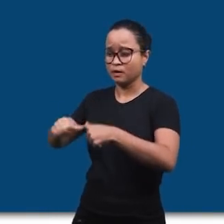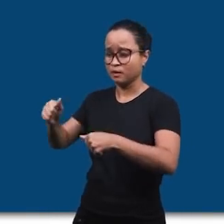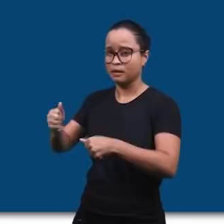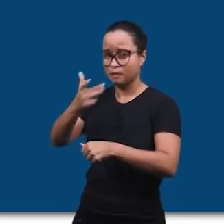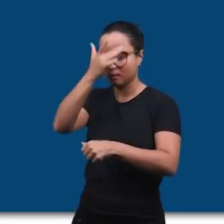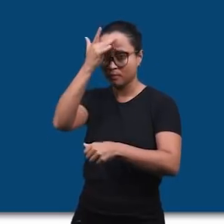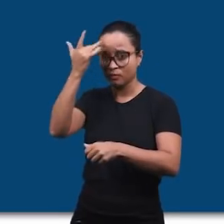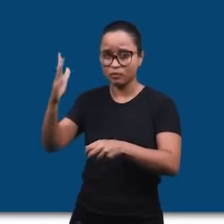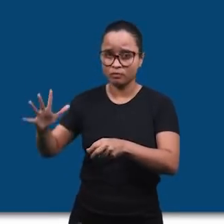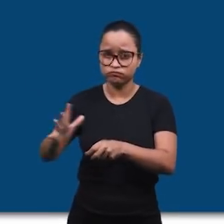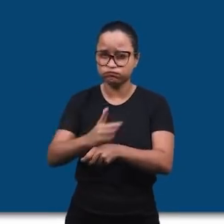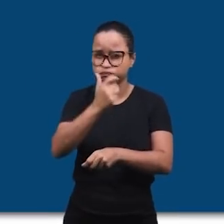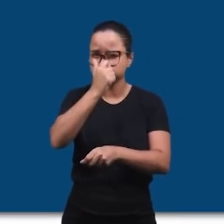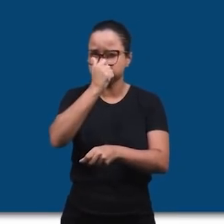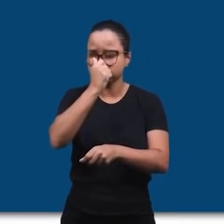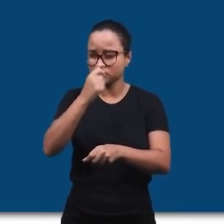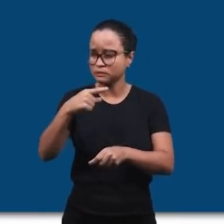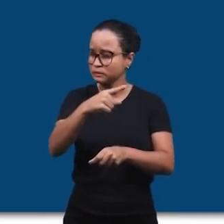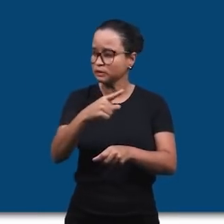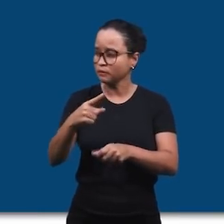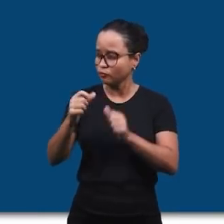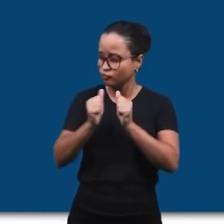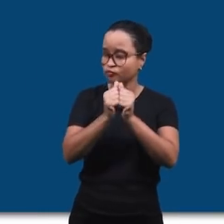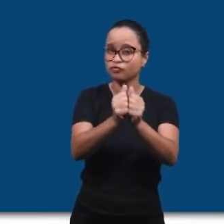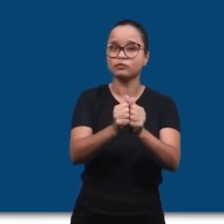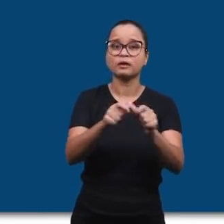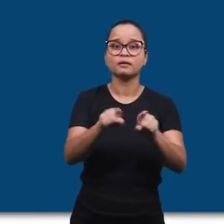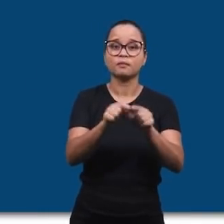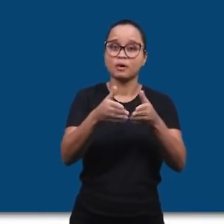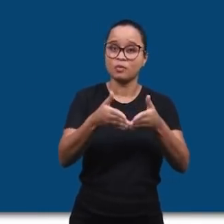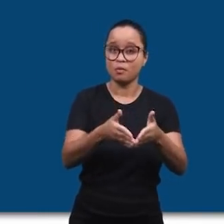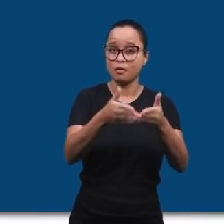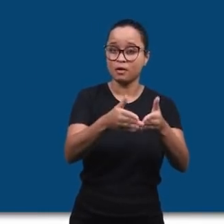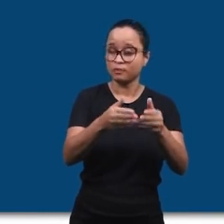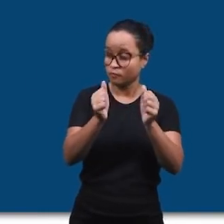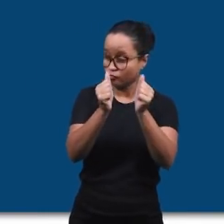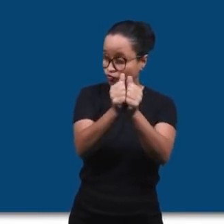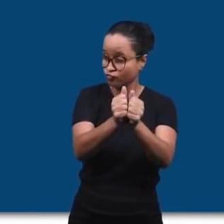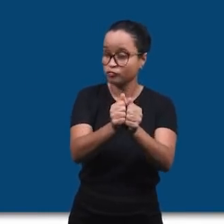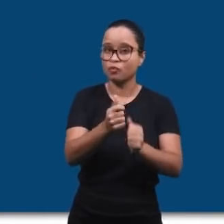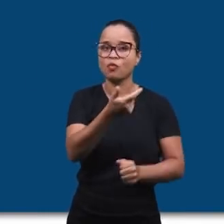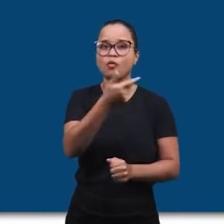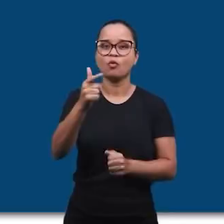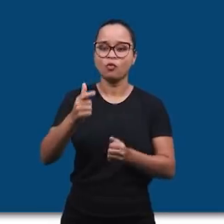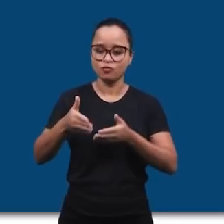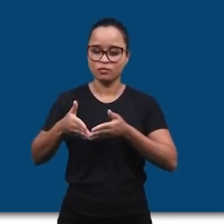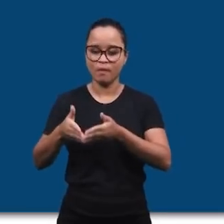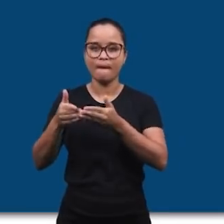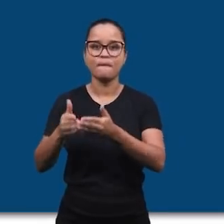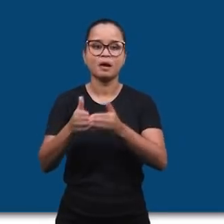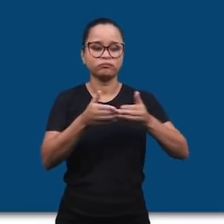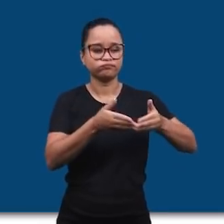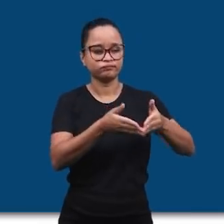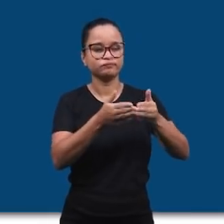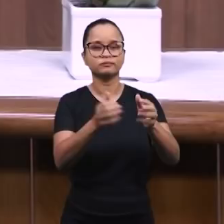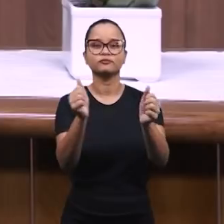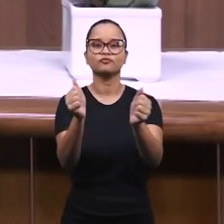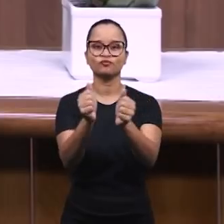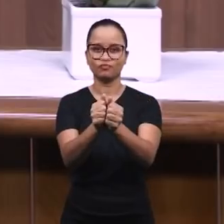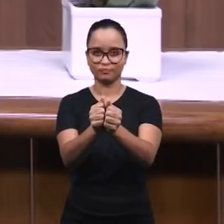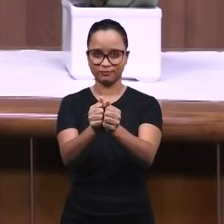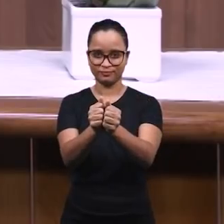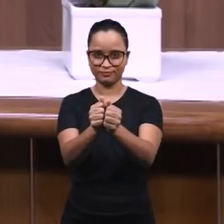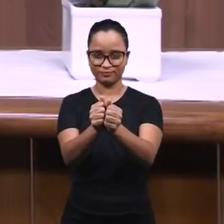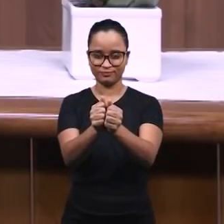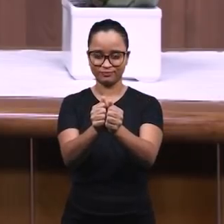consigo, assim como estava no barco, e havia também com ele outros barquinhos.